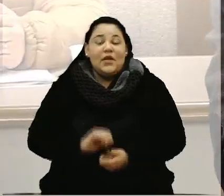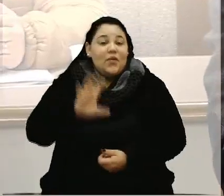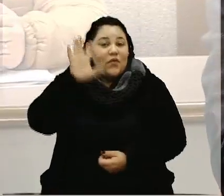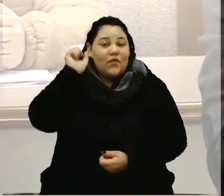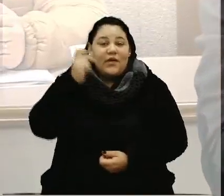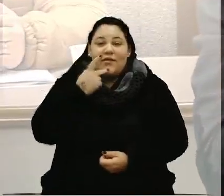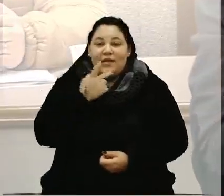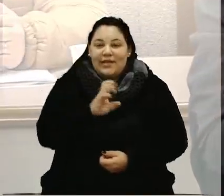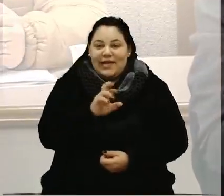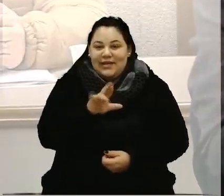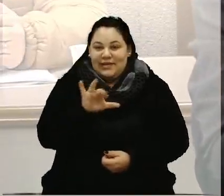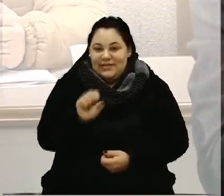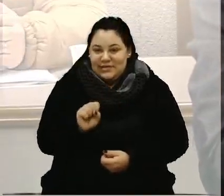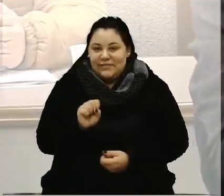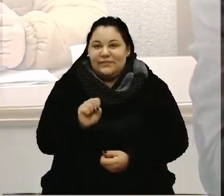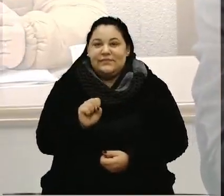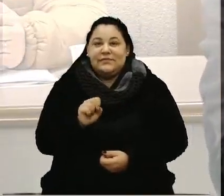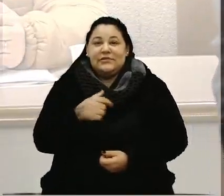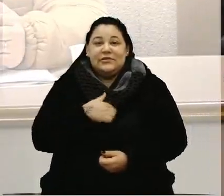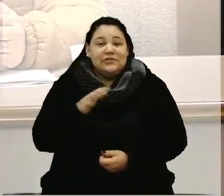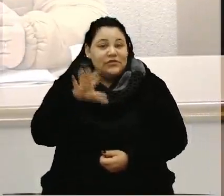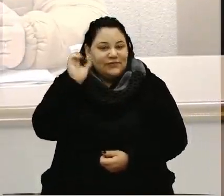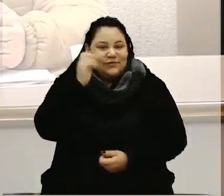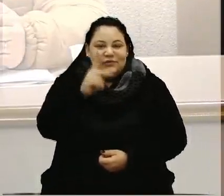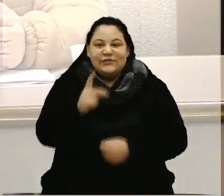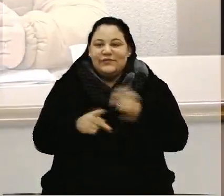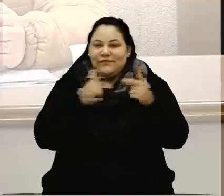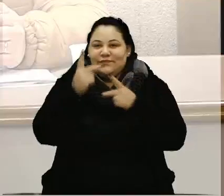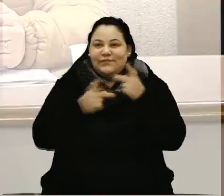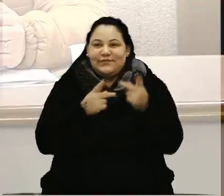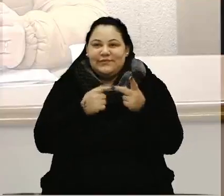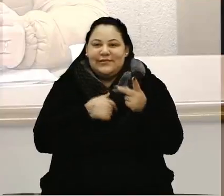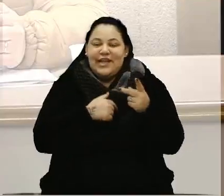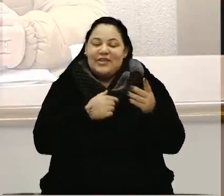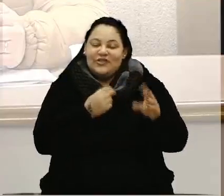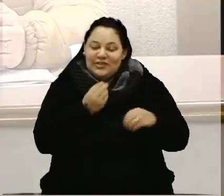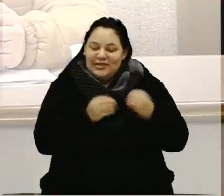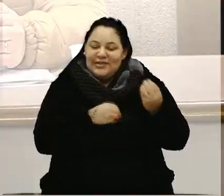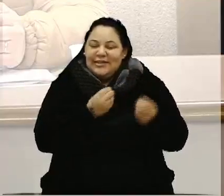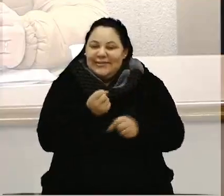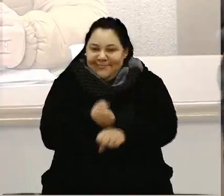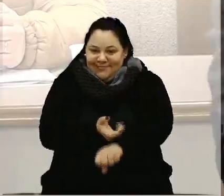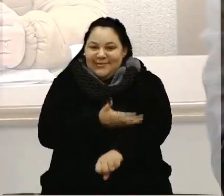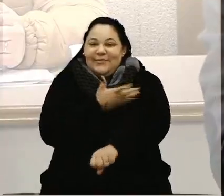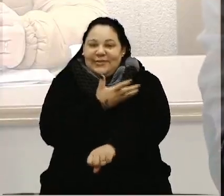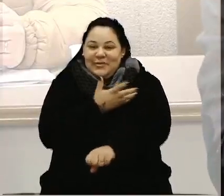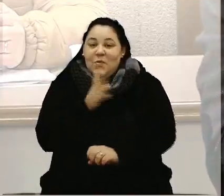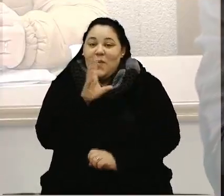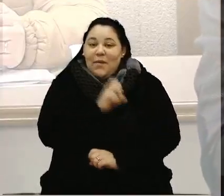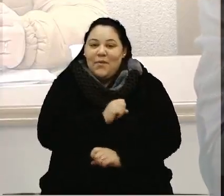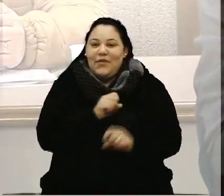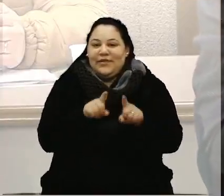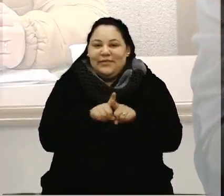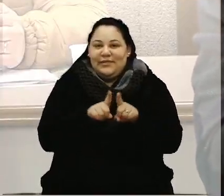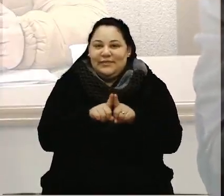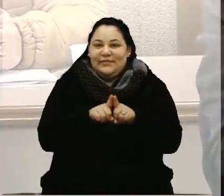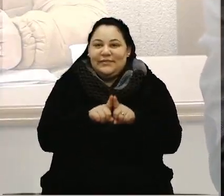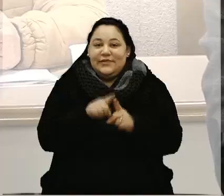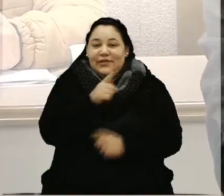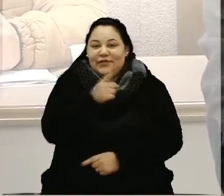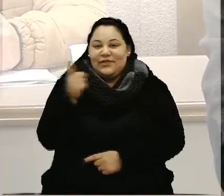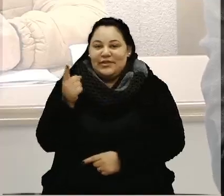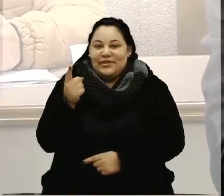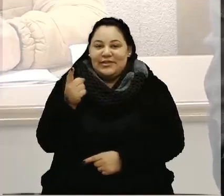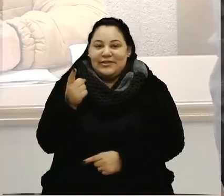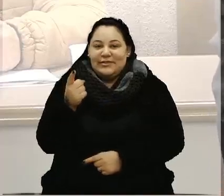da Cristiane e ouvindo tua fala, Cristiane, dá para sentir a emoção, o amor que você passa para